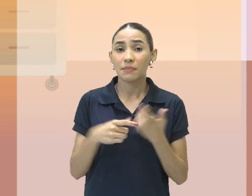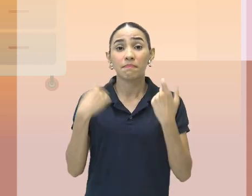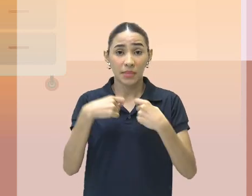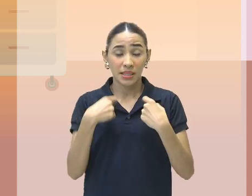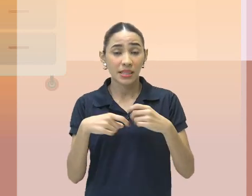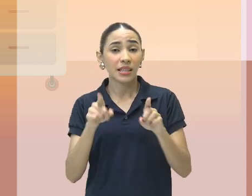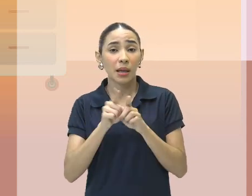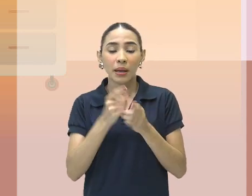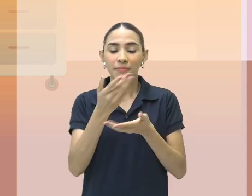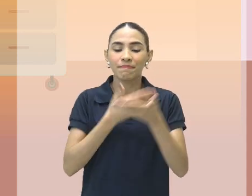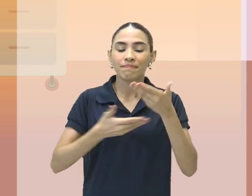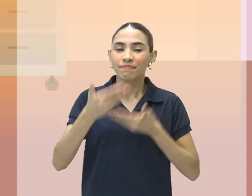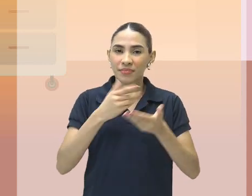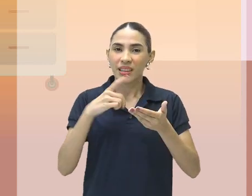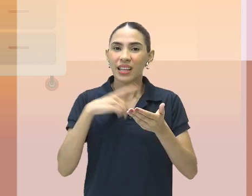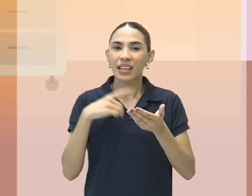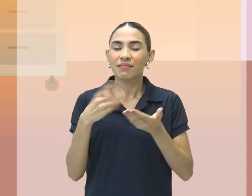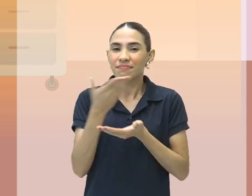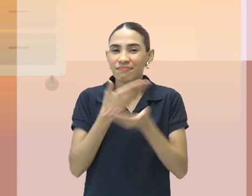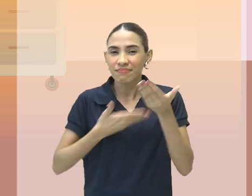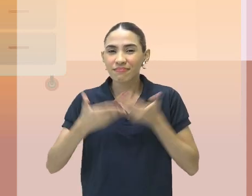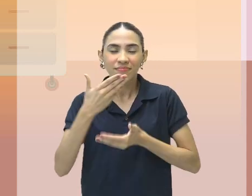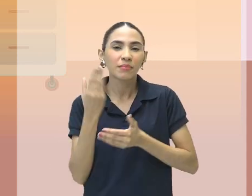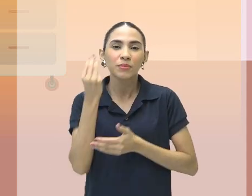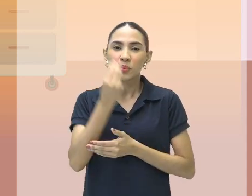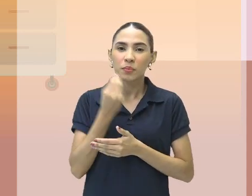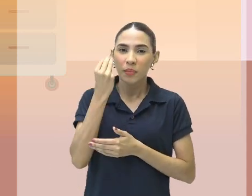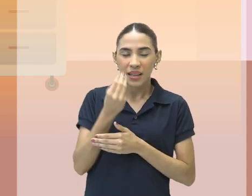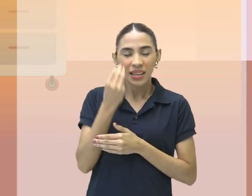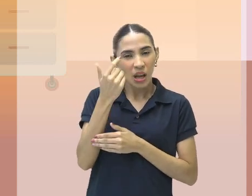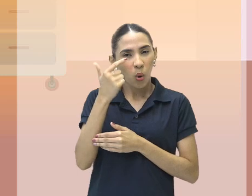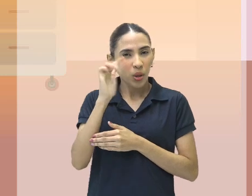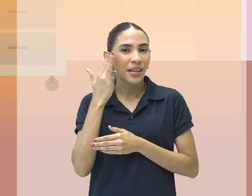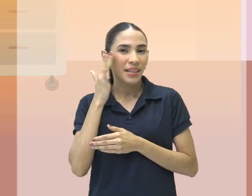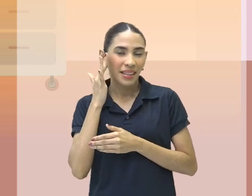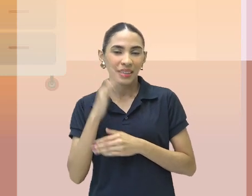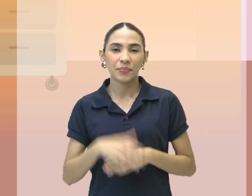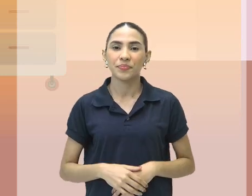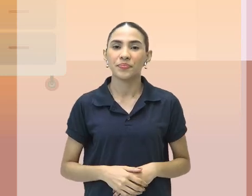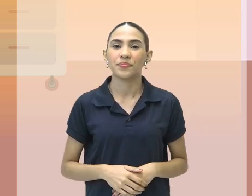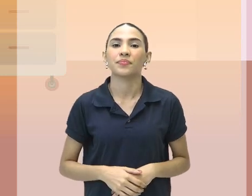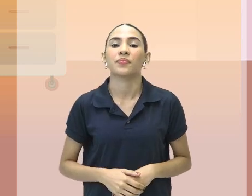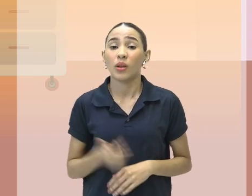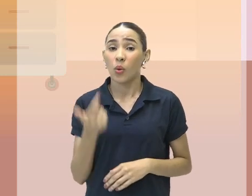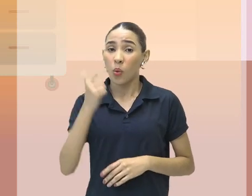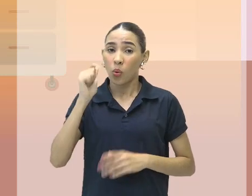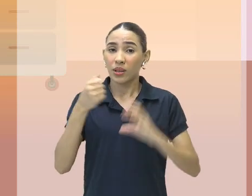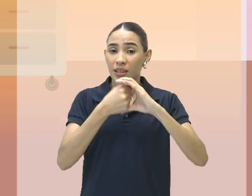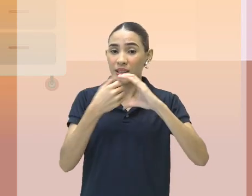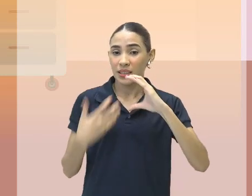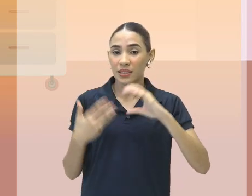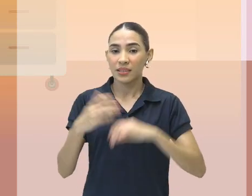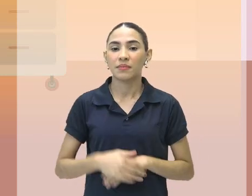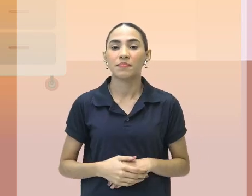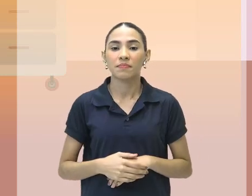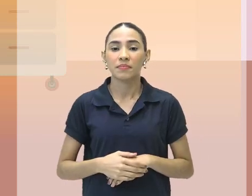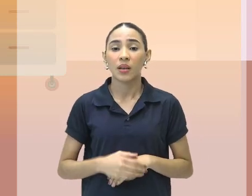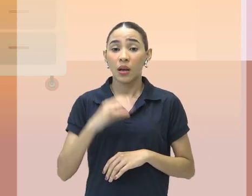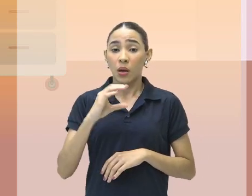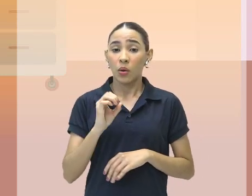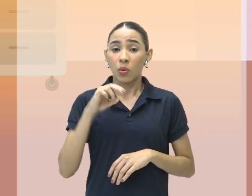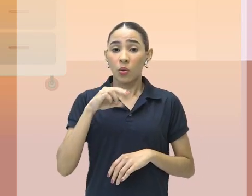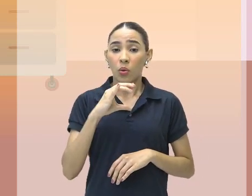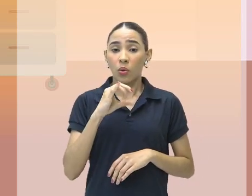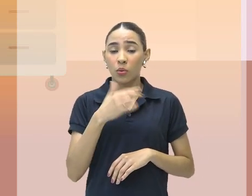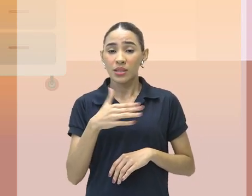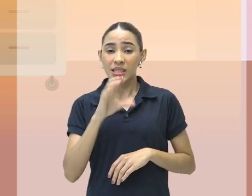precisa interagir com o leitor, né, para que a gente vá além do que está escrito ali no papel. Outra característica, né, a concisão,